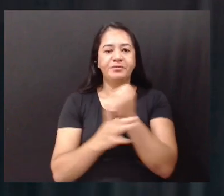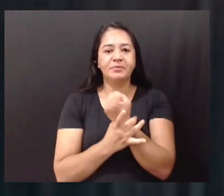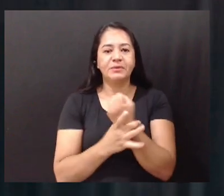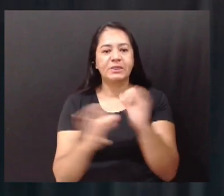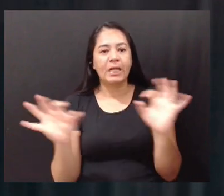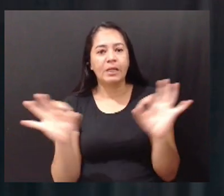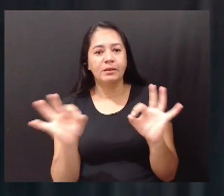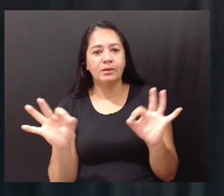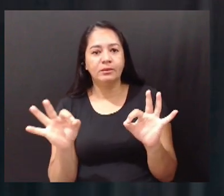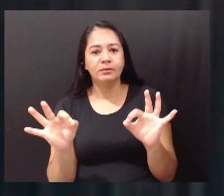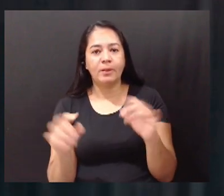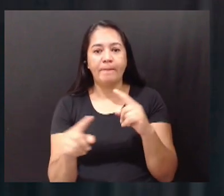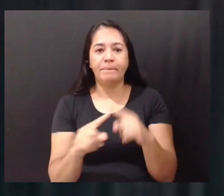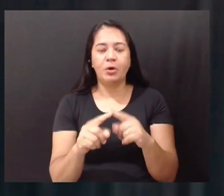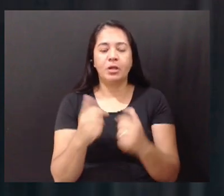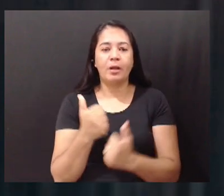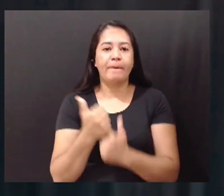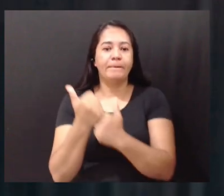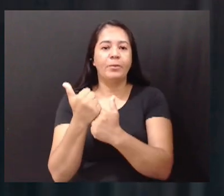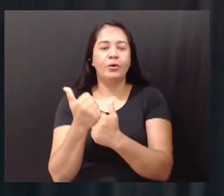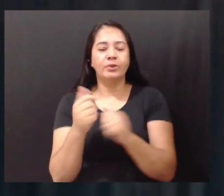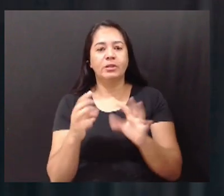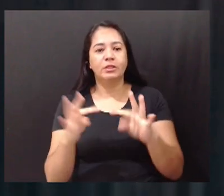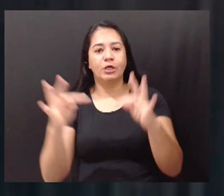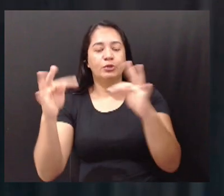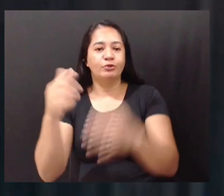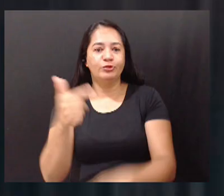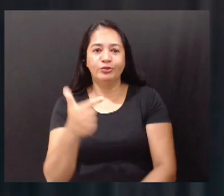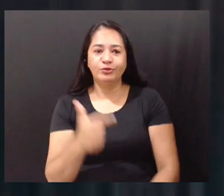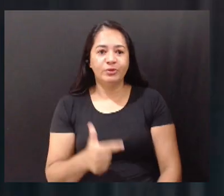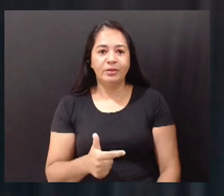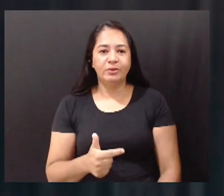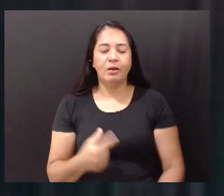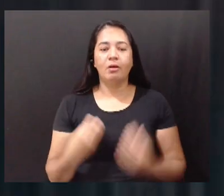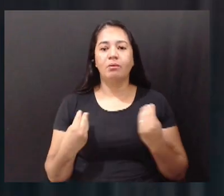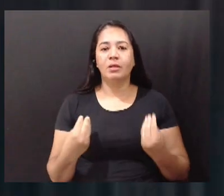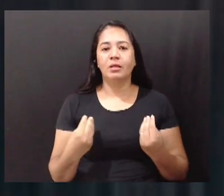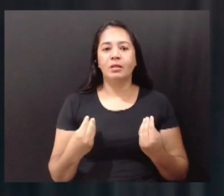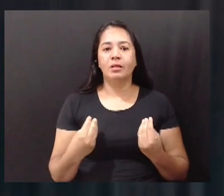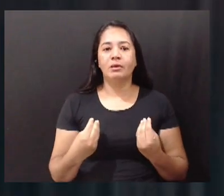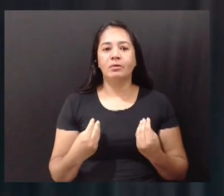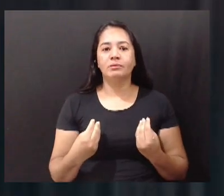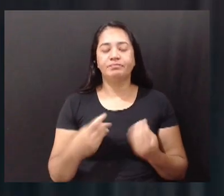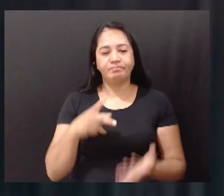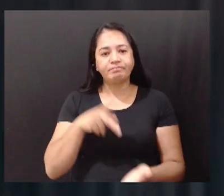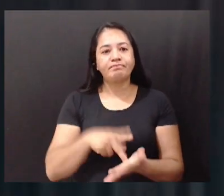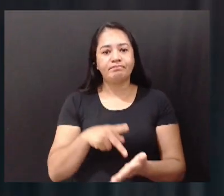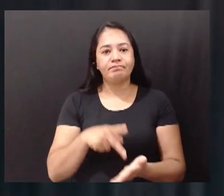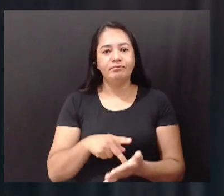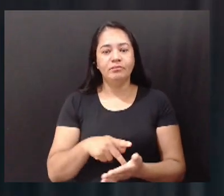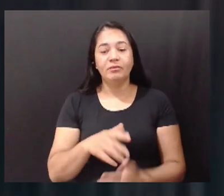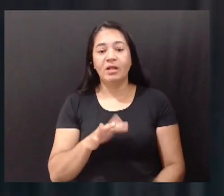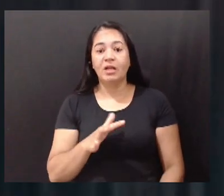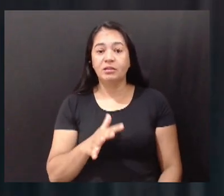têm esse suporte da tecnologia para confirmar o que muitas vezes